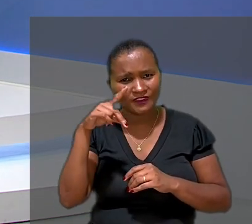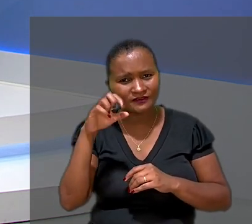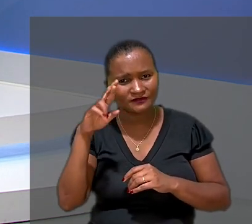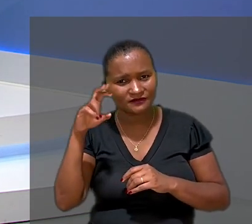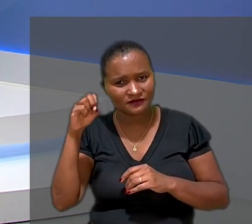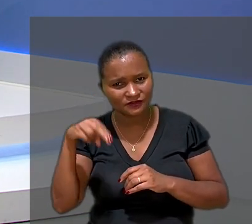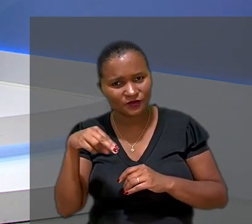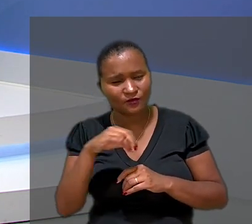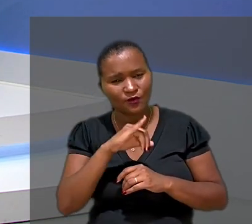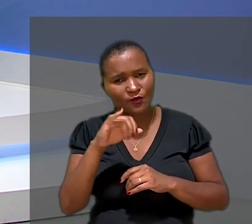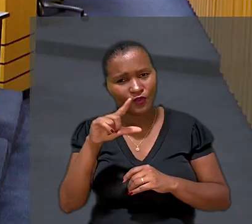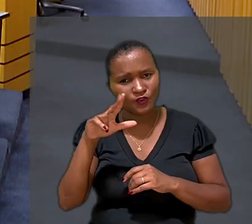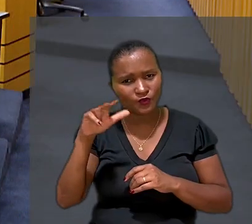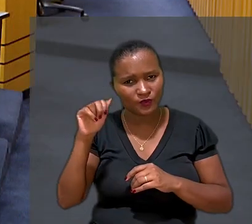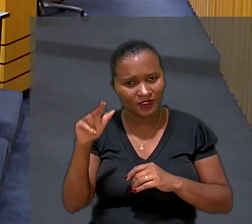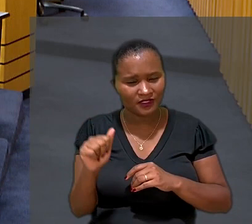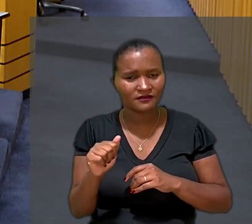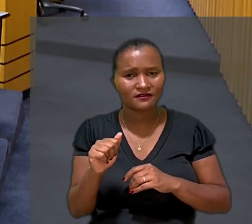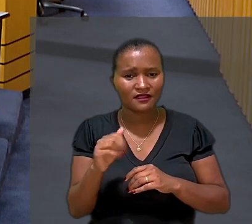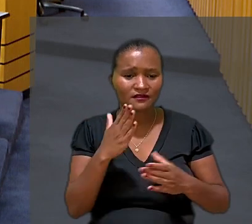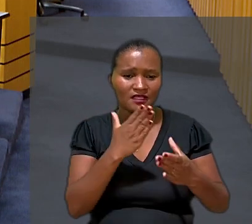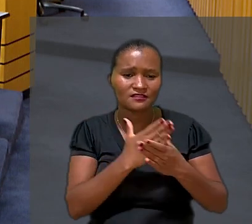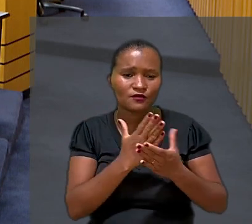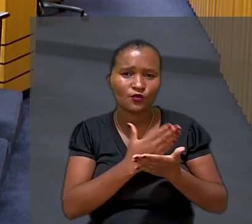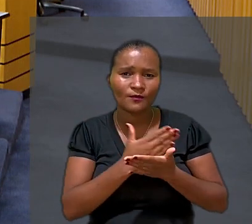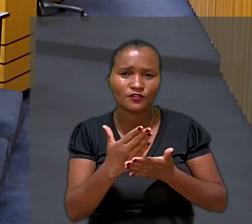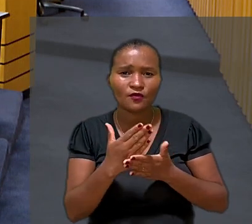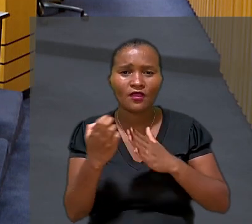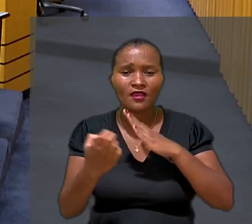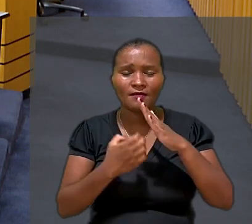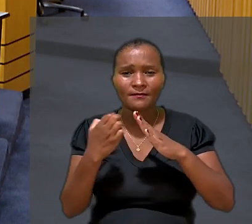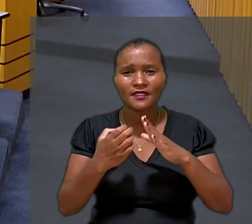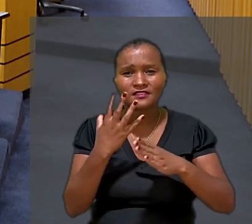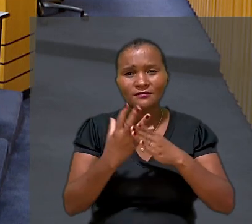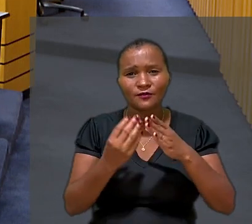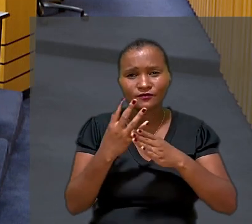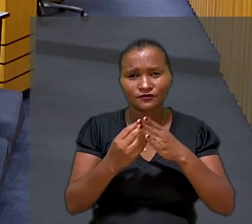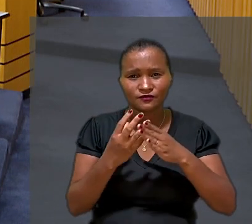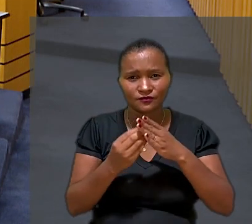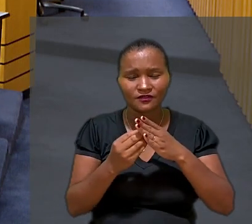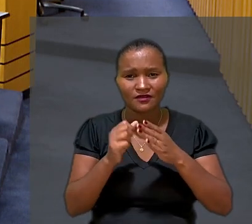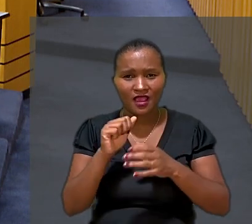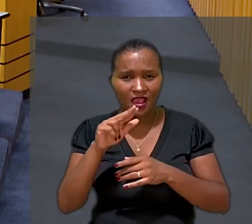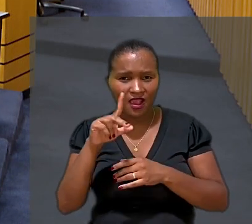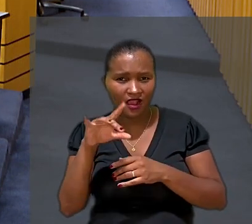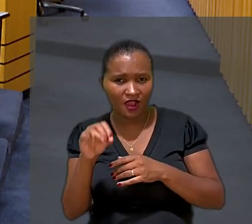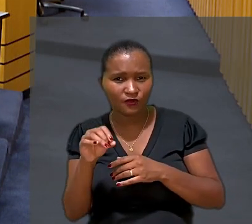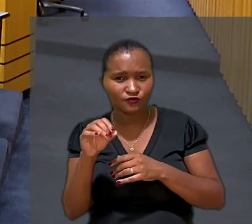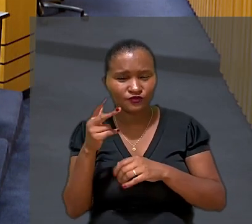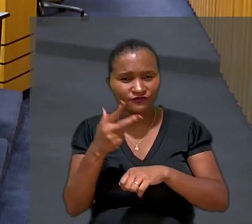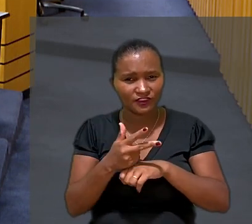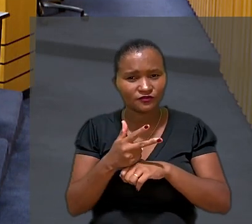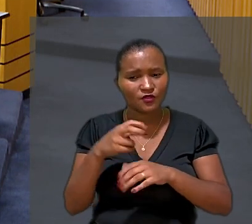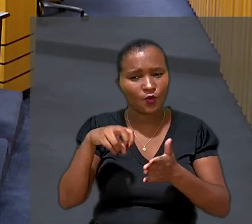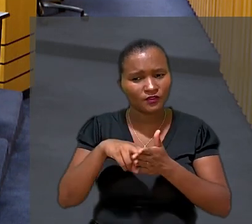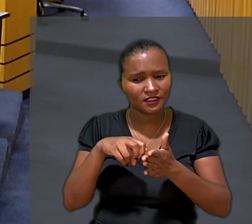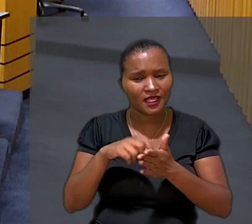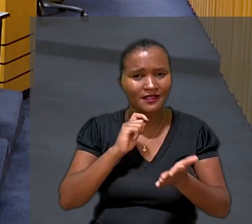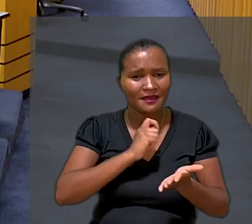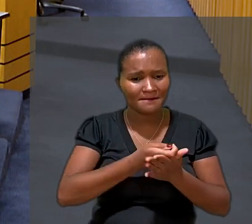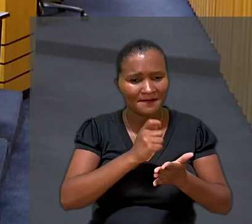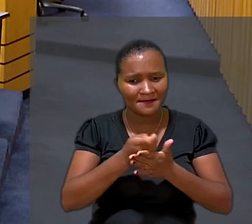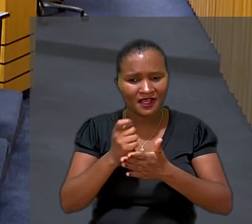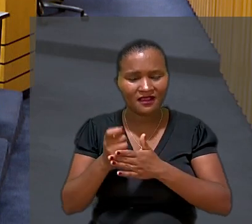Oi, Anderson. Oi, Luana. Na ação que deu origem ao caso, uma empresa produtora de áudio e vídeo foi condenada a pagar